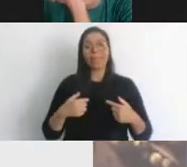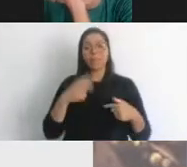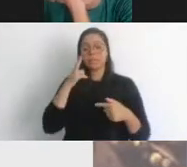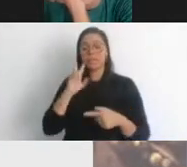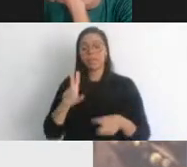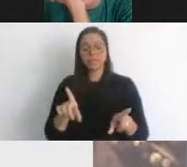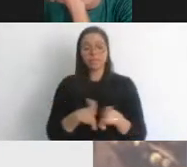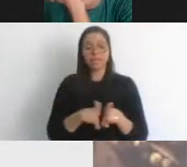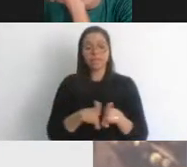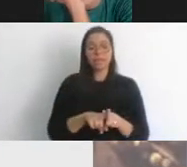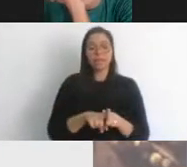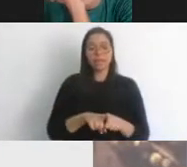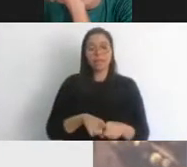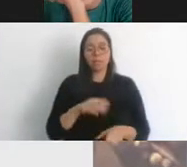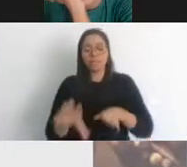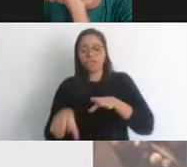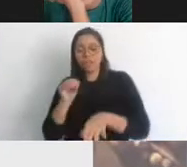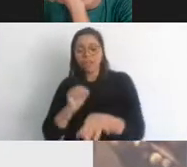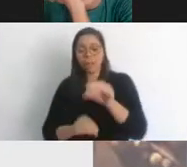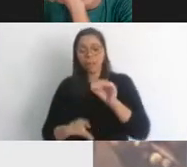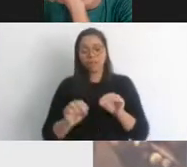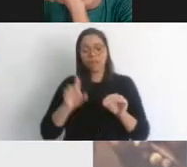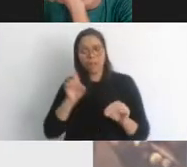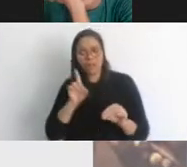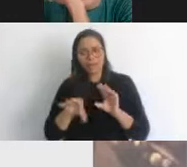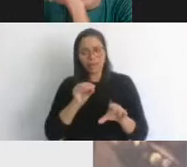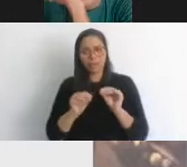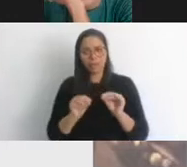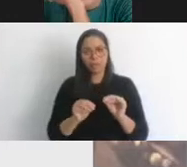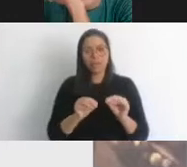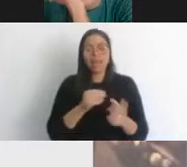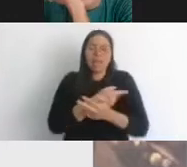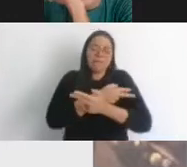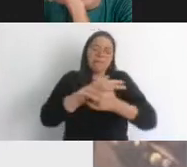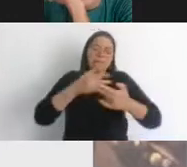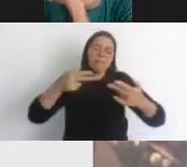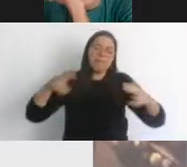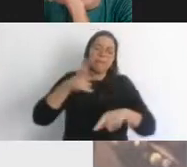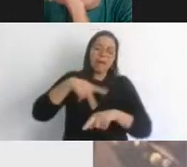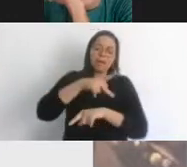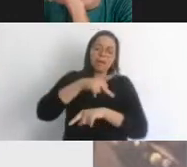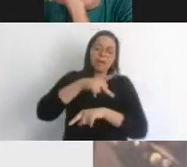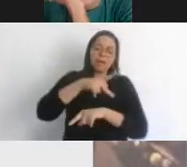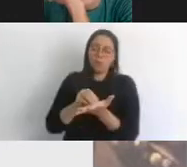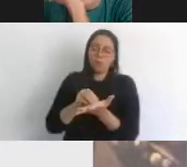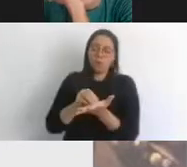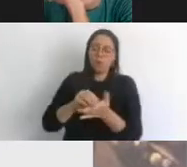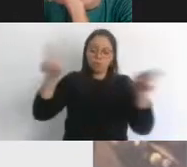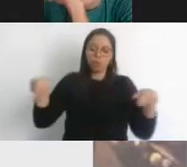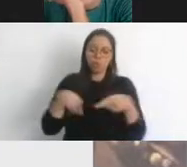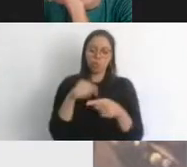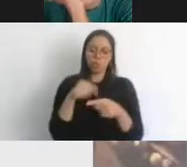que quando vai acontecer o processo de captura na captura várias etnias são colocadas no mesmo galpão lá no